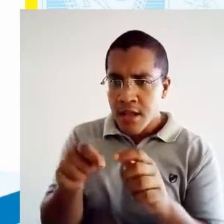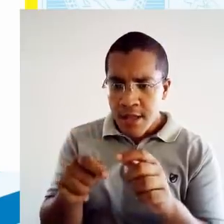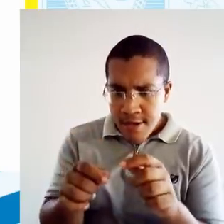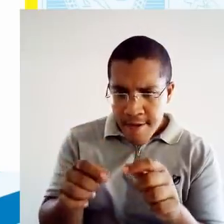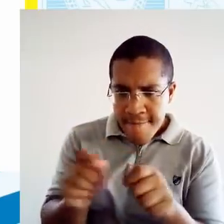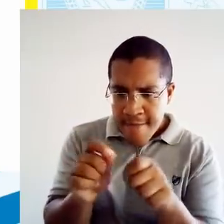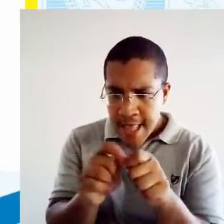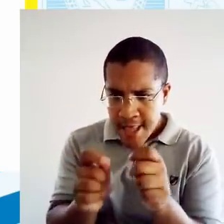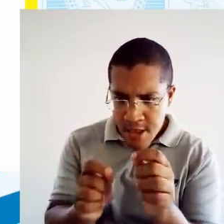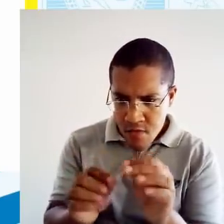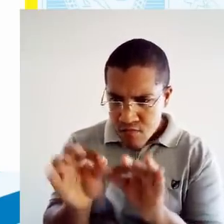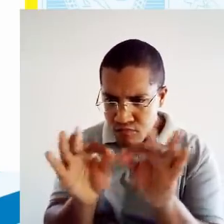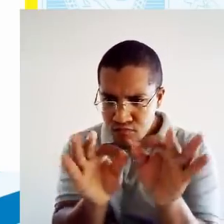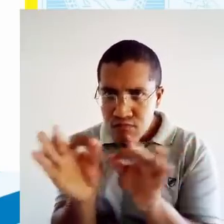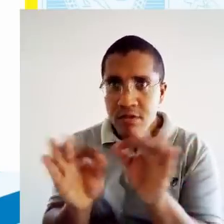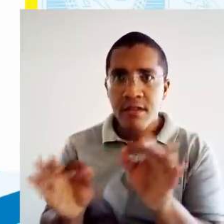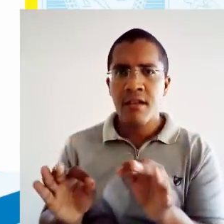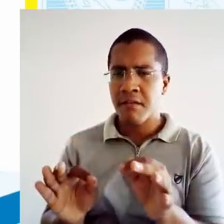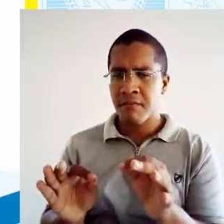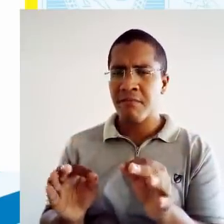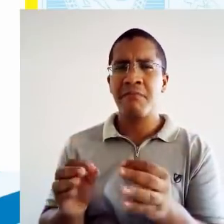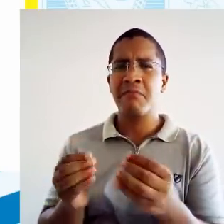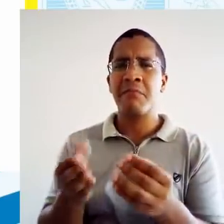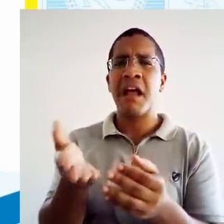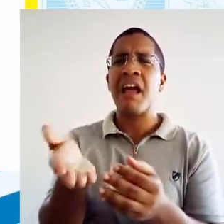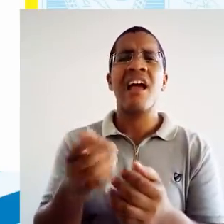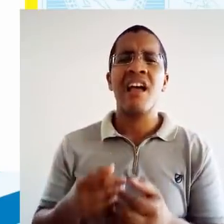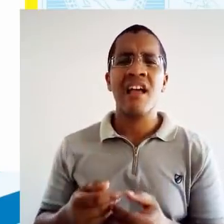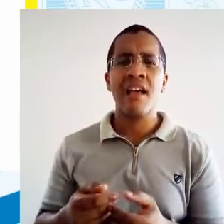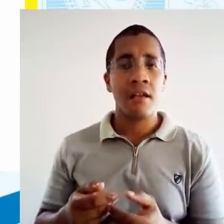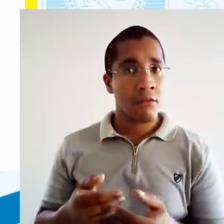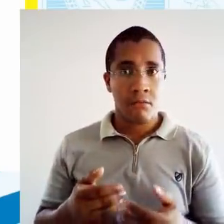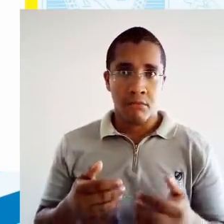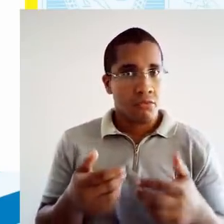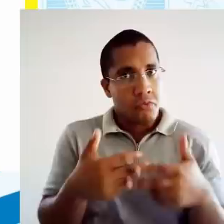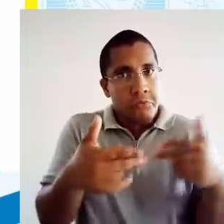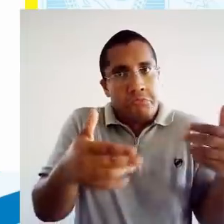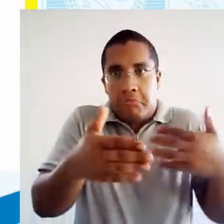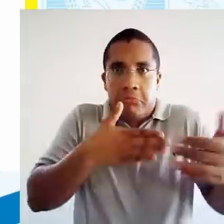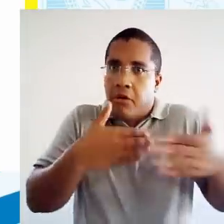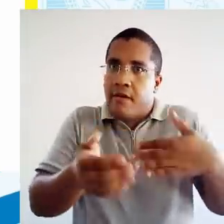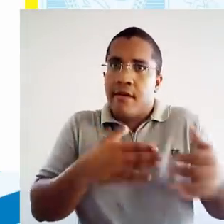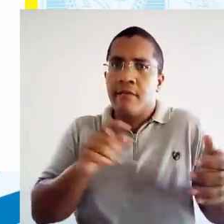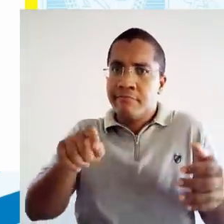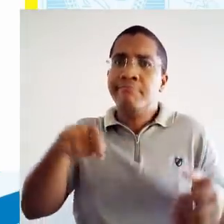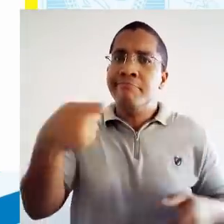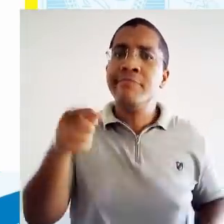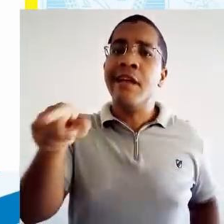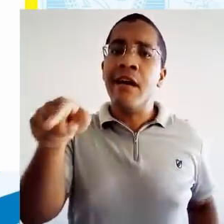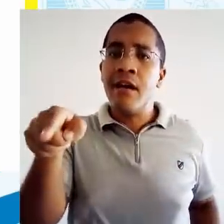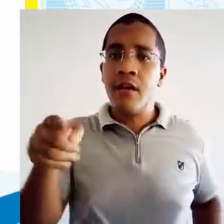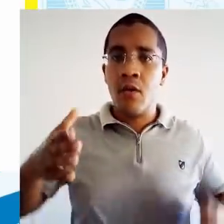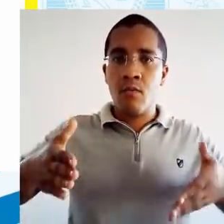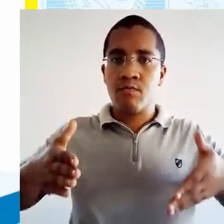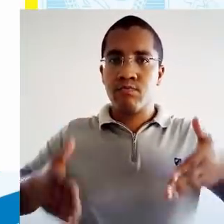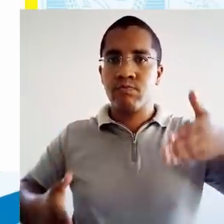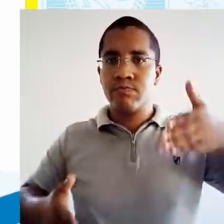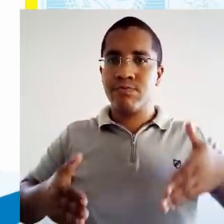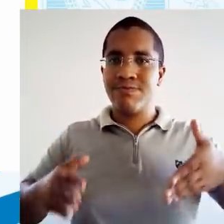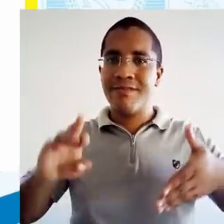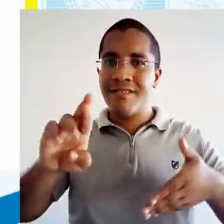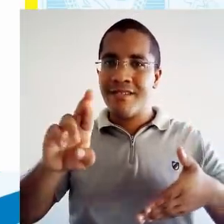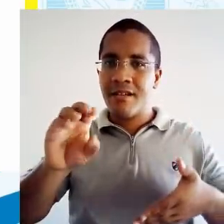protótipo mecânico, né, para um devido fim. Essa ferramenta também é conhecida como robô.